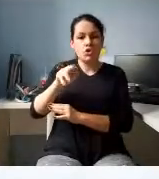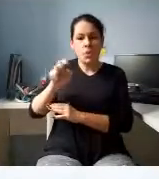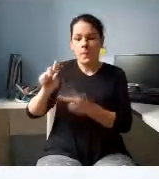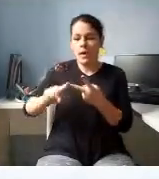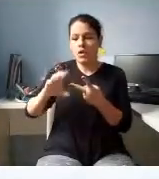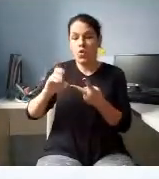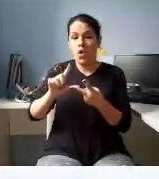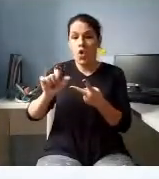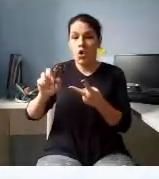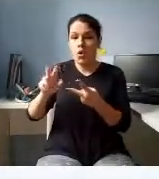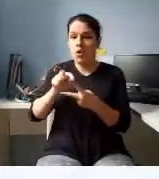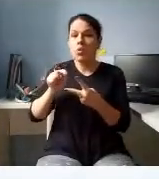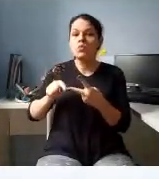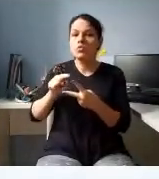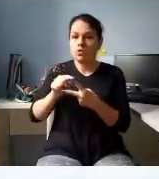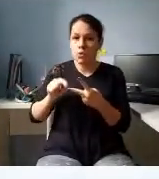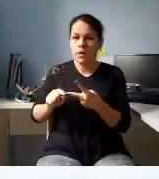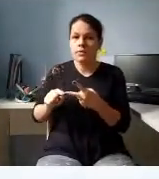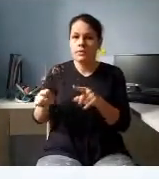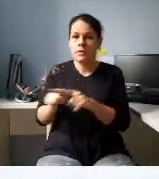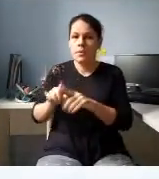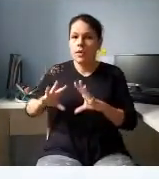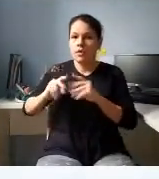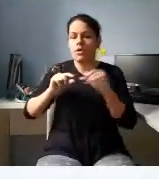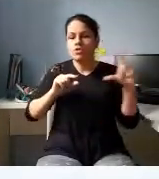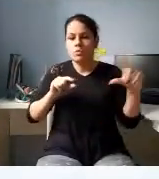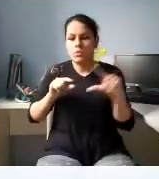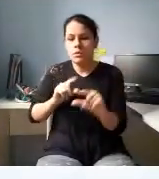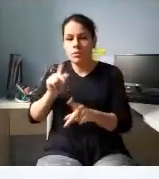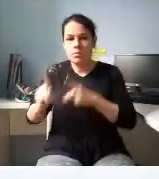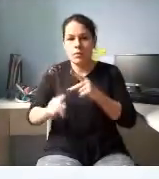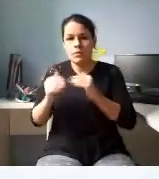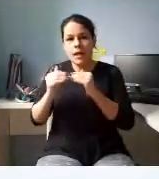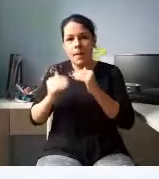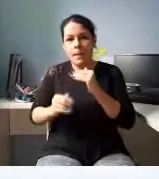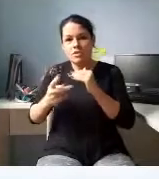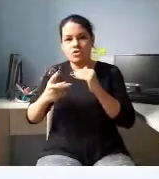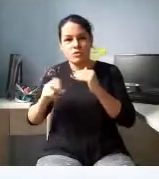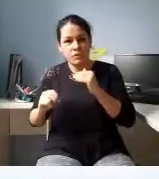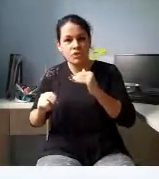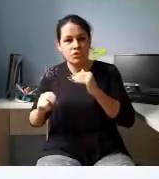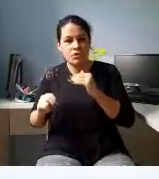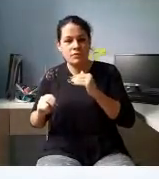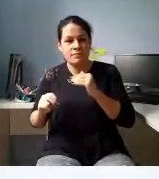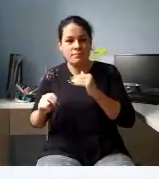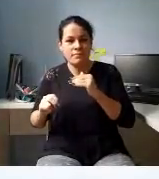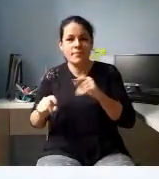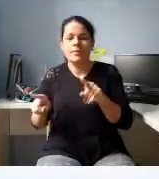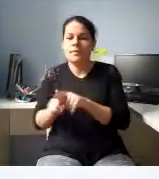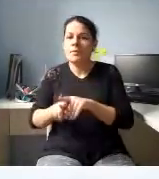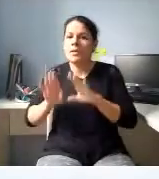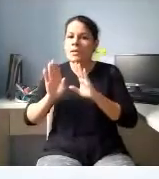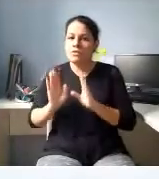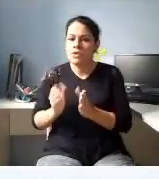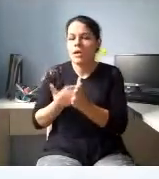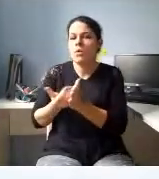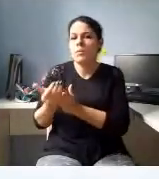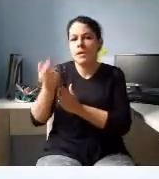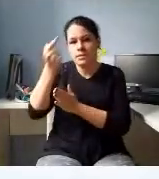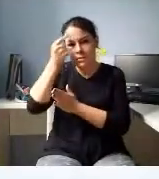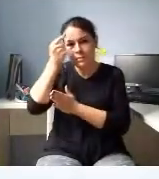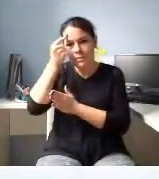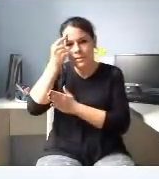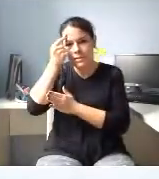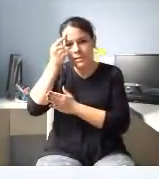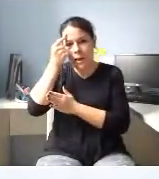todos eles com quedas de popularidade abaixo de 20, então foi